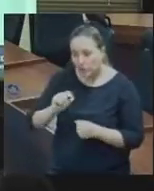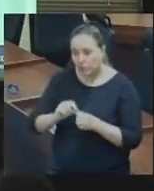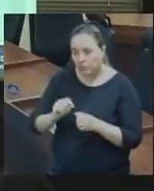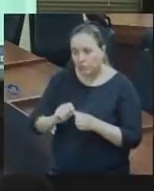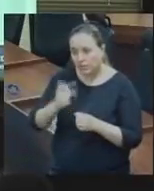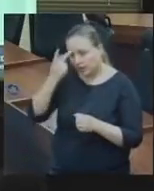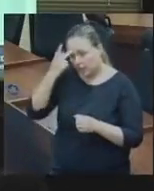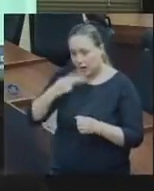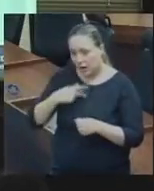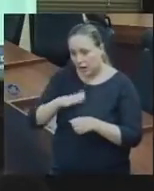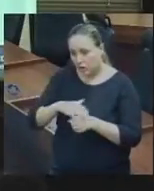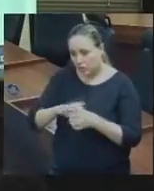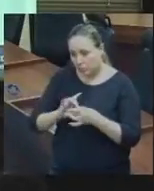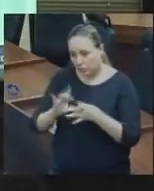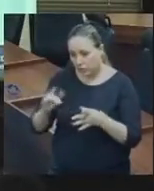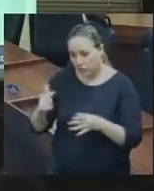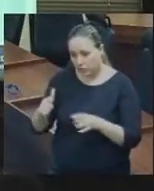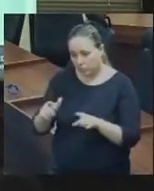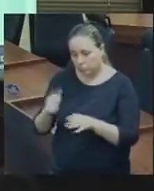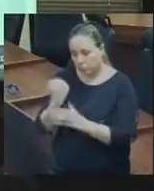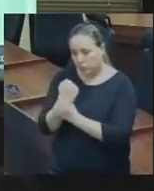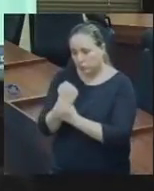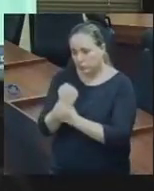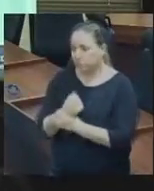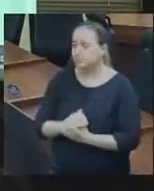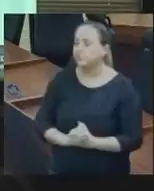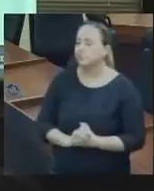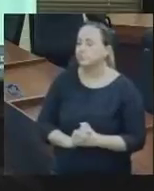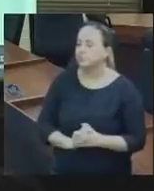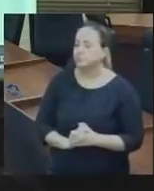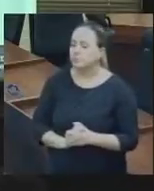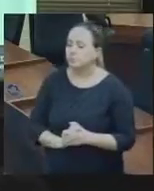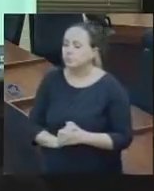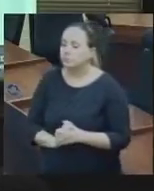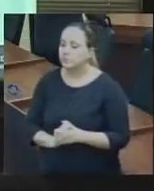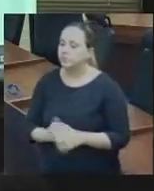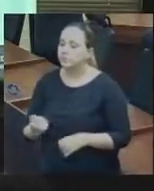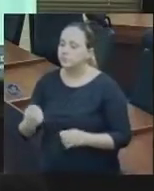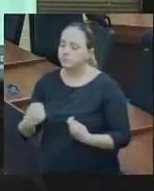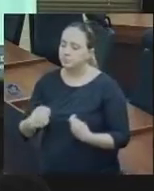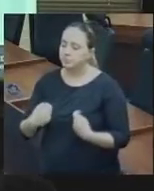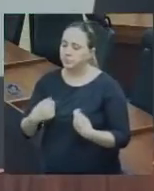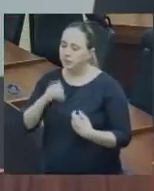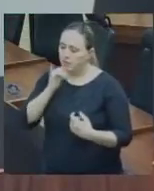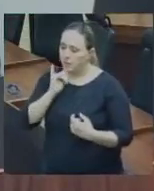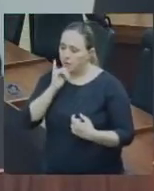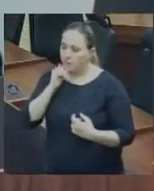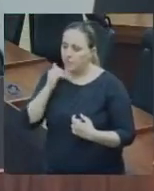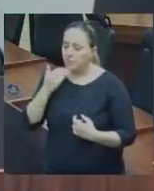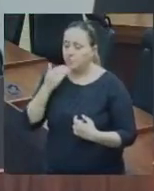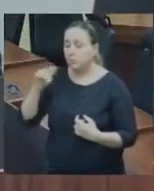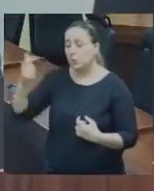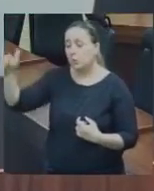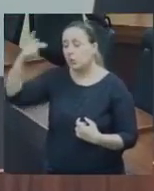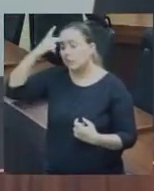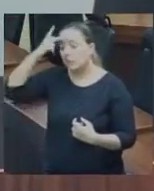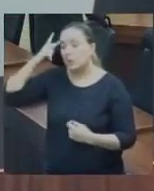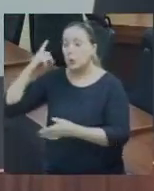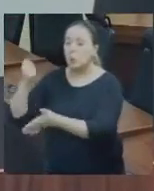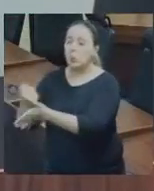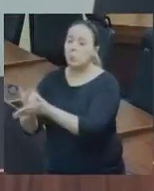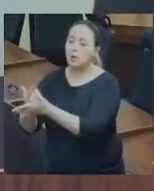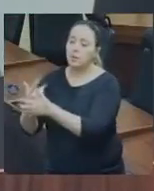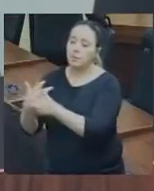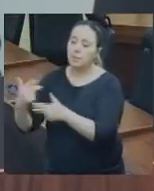ou segurança por exemplo ela tem que pedir pra 3º fazer uma compra para ela na loja virtual